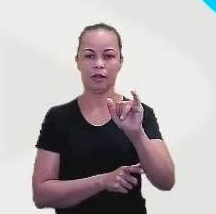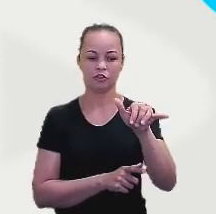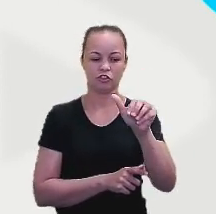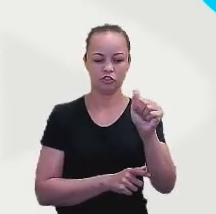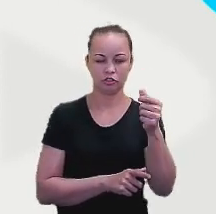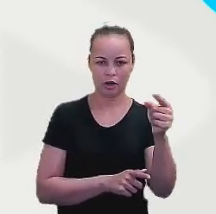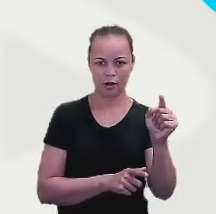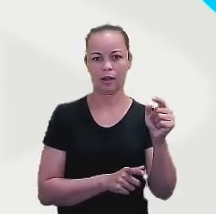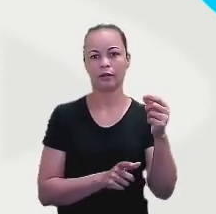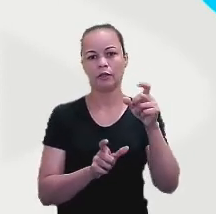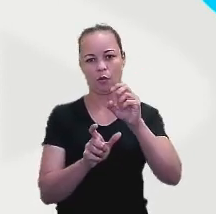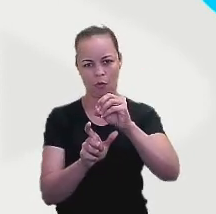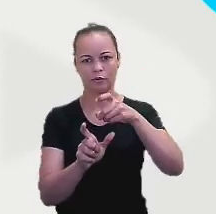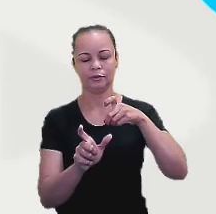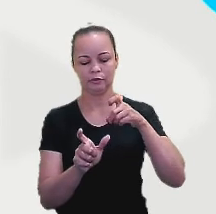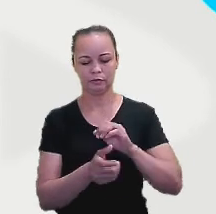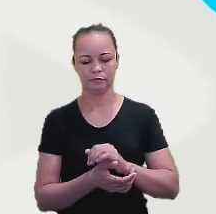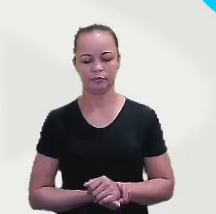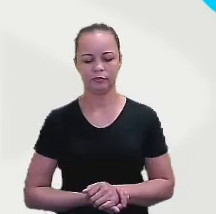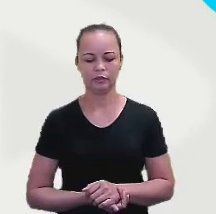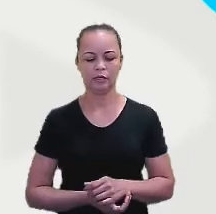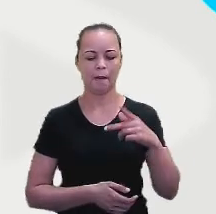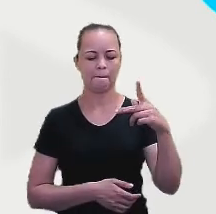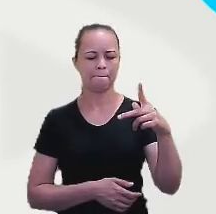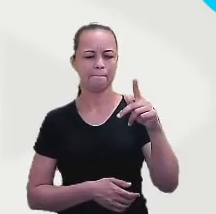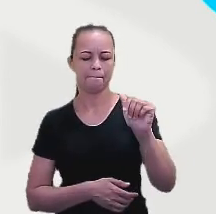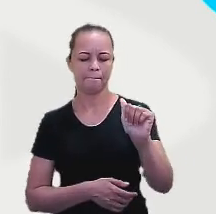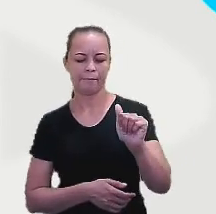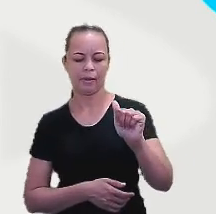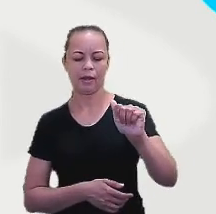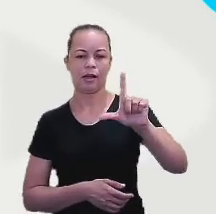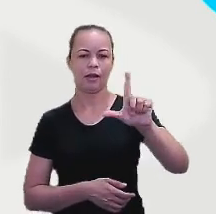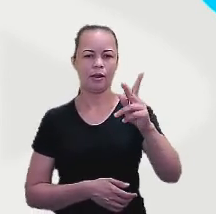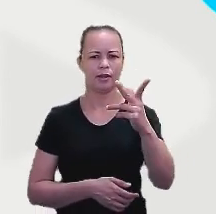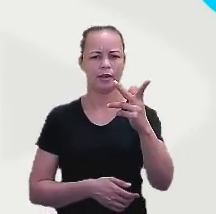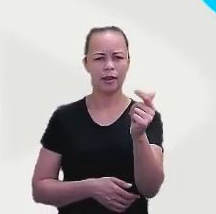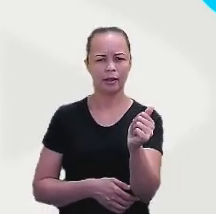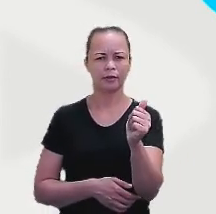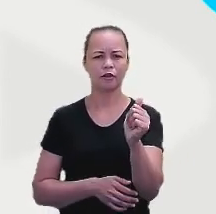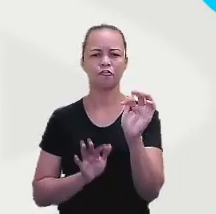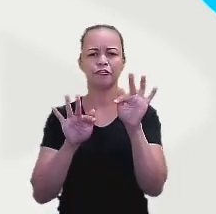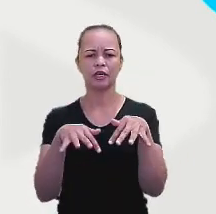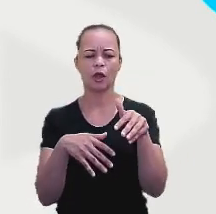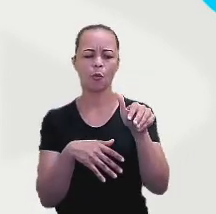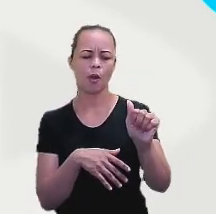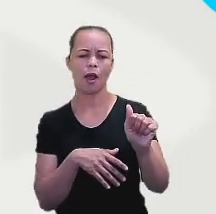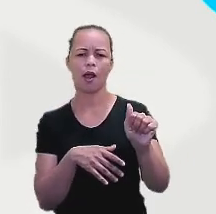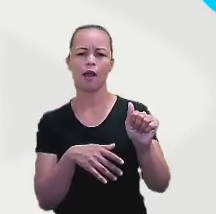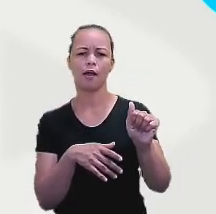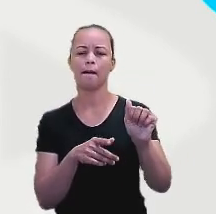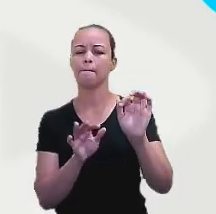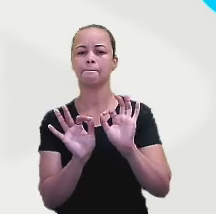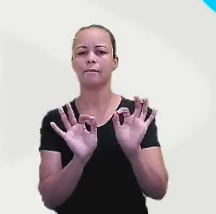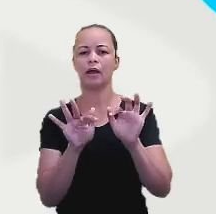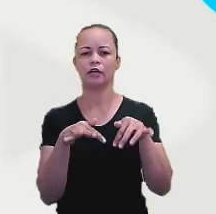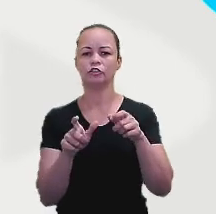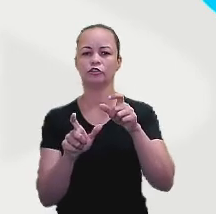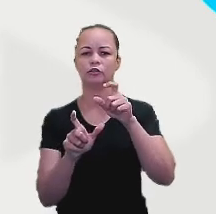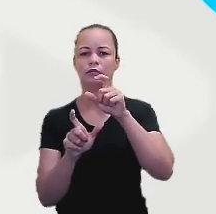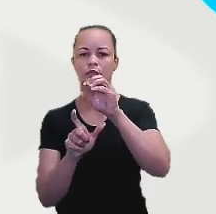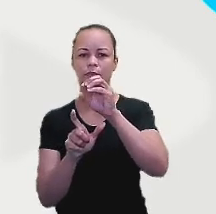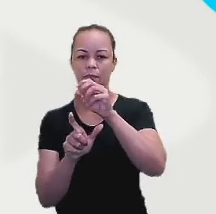porque é oxítona. Já palha, termina em A, mas não recebe acento, porque é paroxítona,